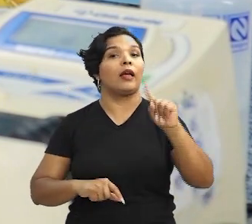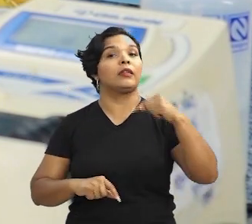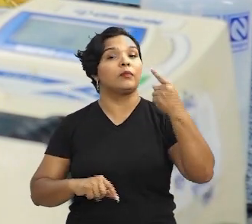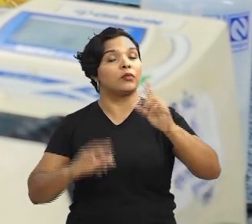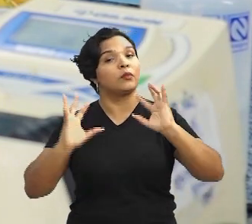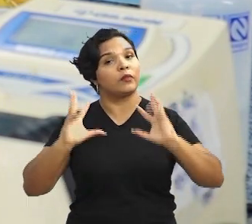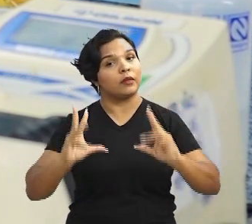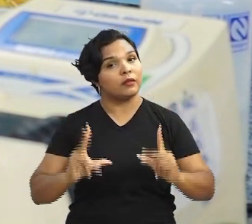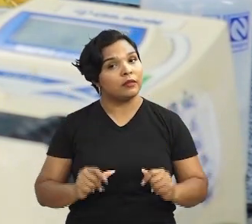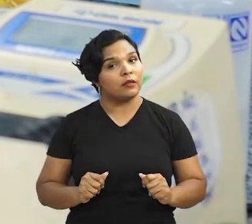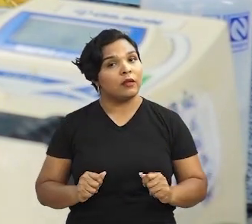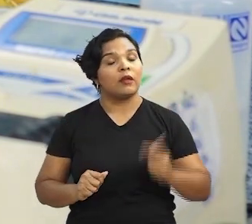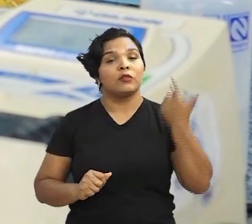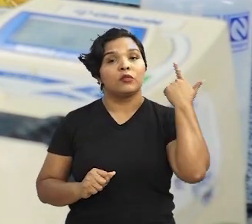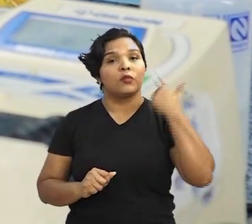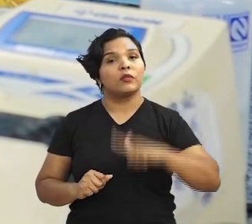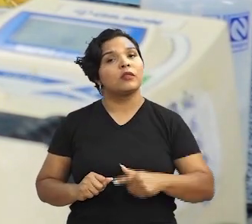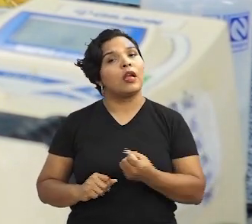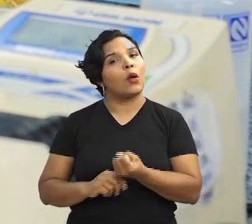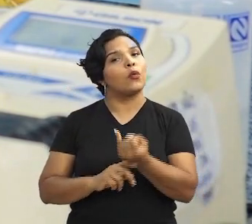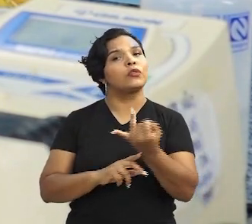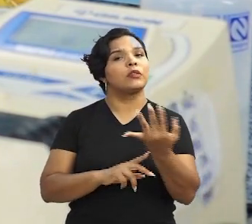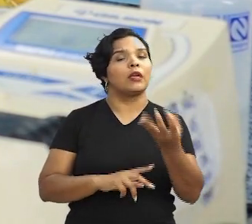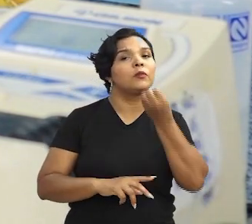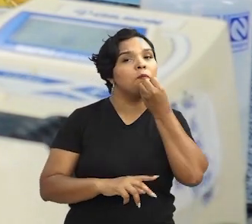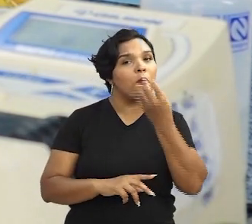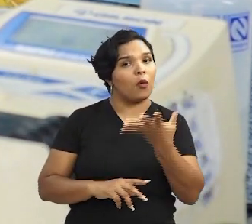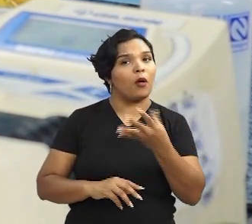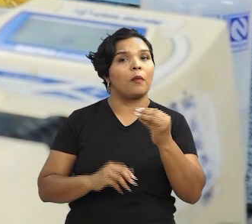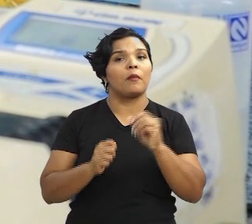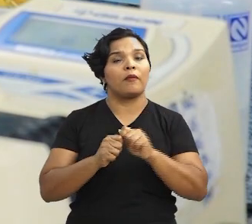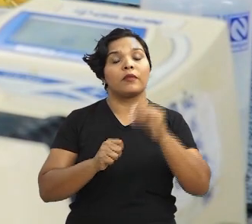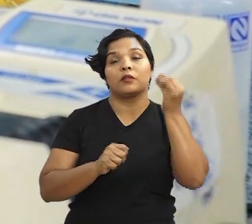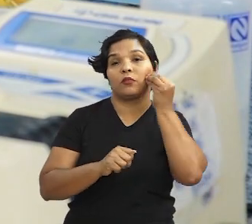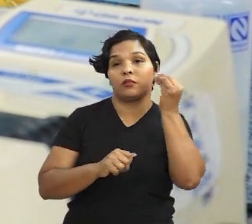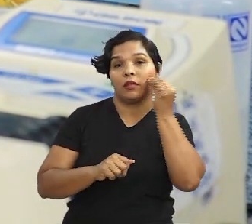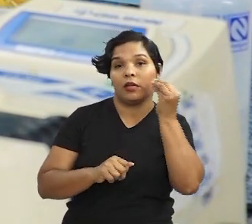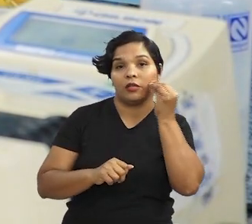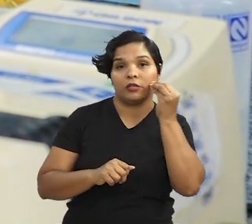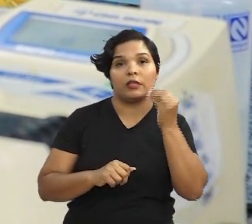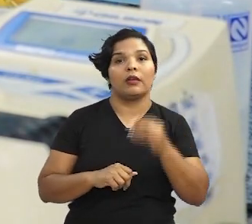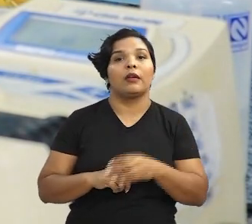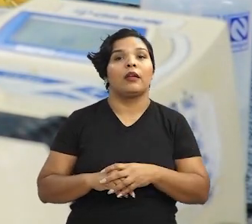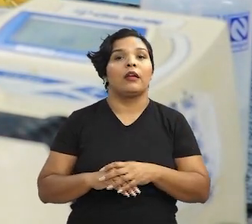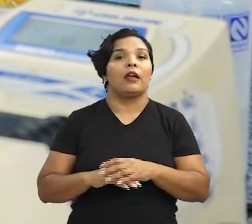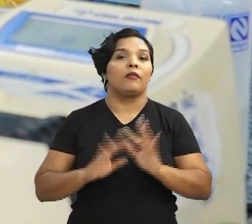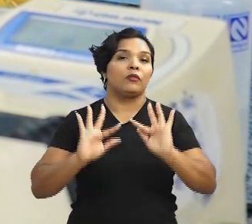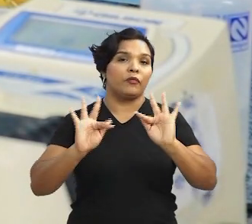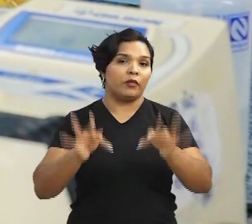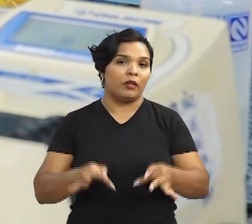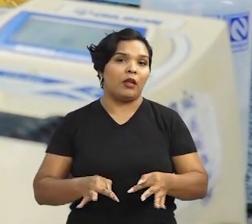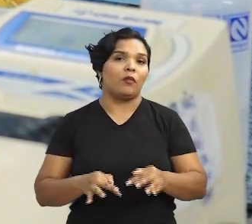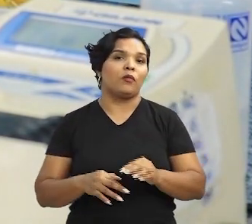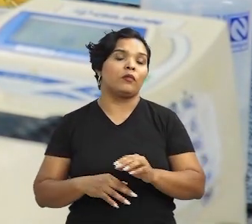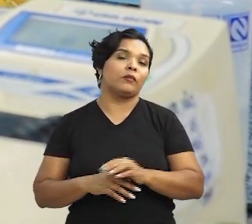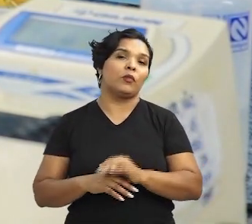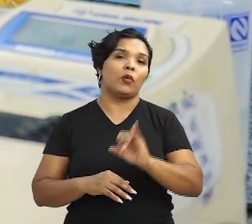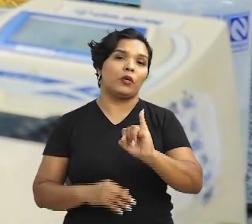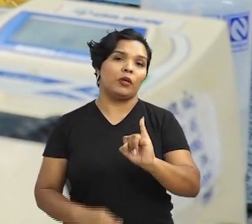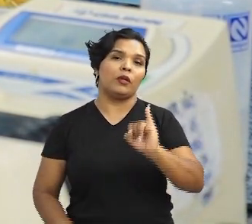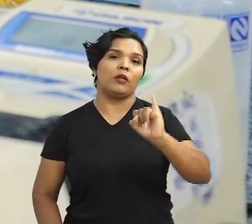purificação mesmo. Aí, depois da purificação, que a gente conseguir uma quantidade razoável para a gente fazer o teste, a gente vai para a etapa final, que é o